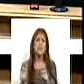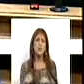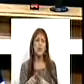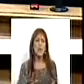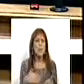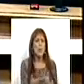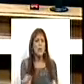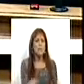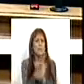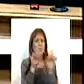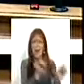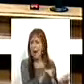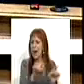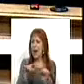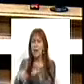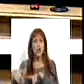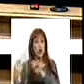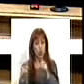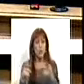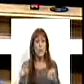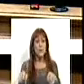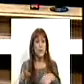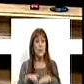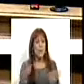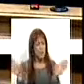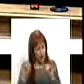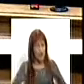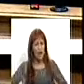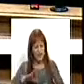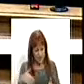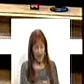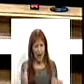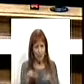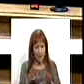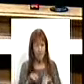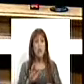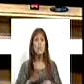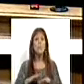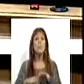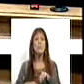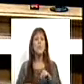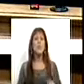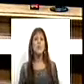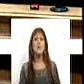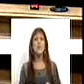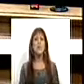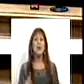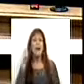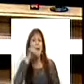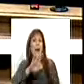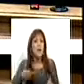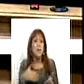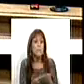propostas concretas para que essa discussão seja sempre mais enriquecedora relativamente a autores